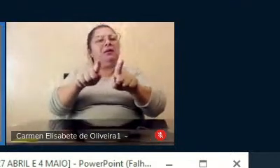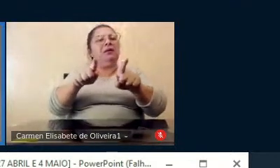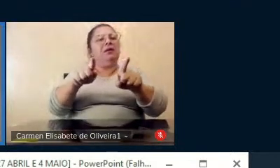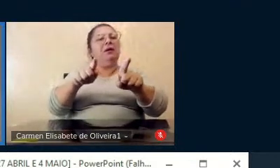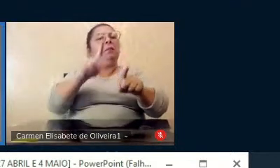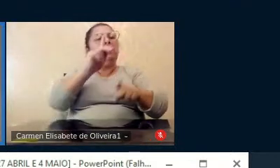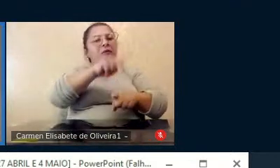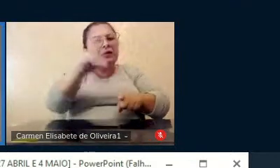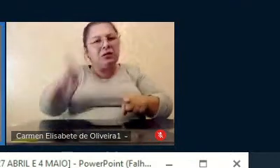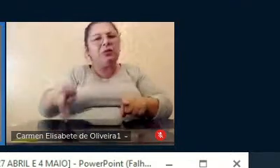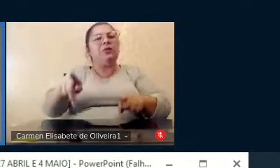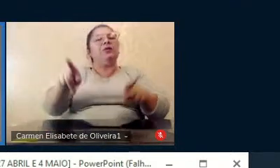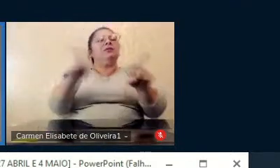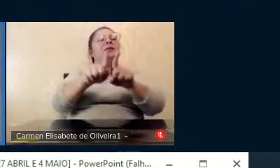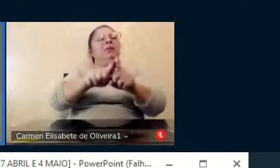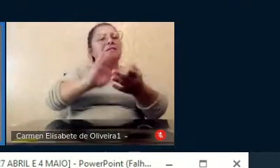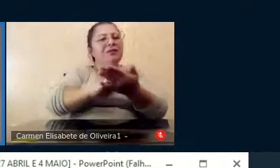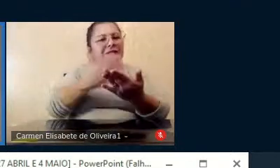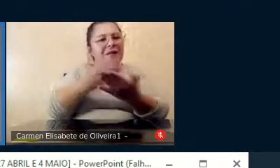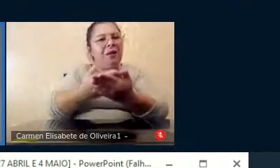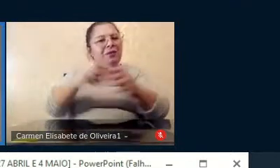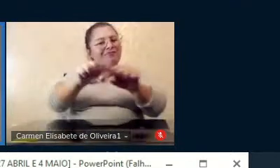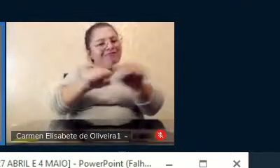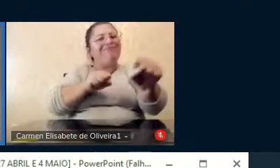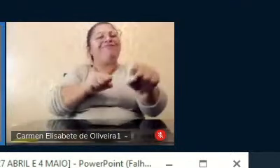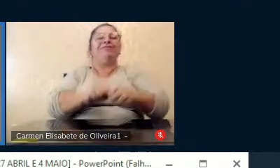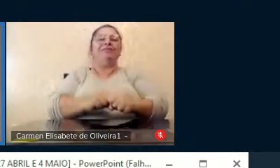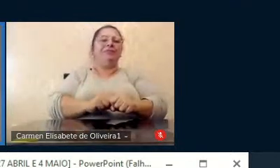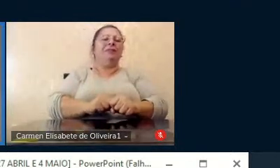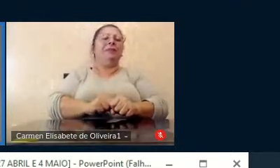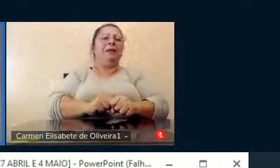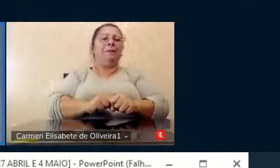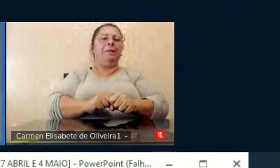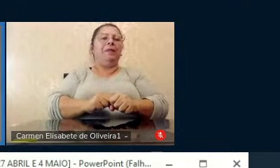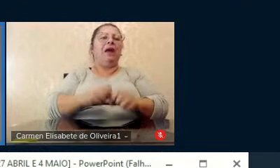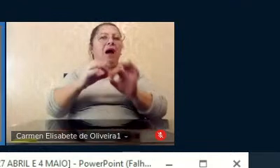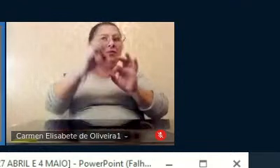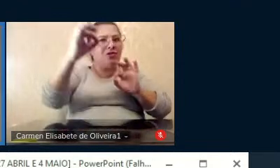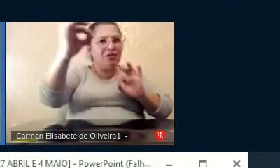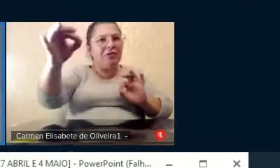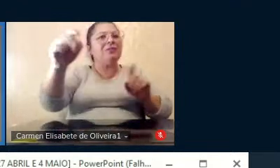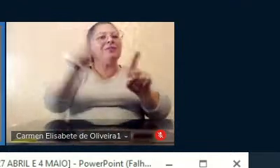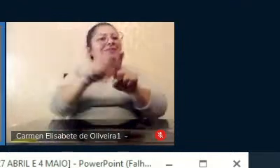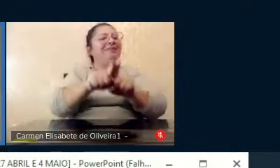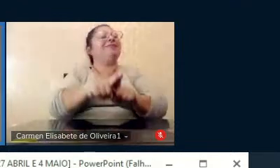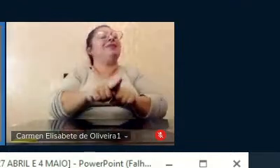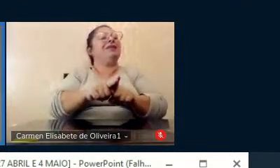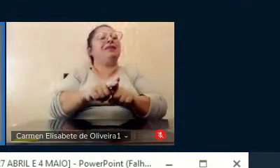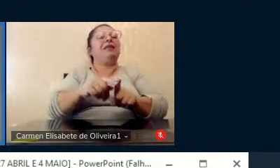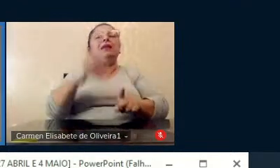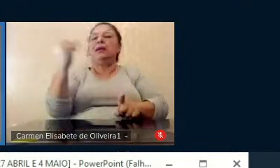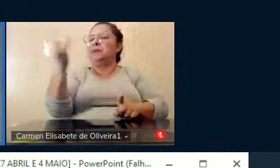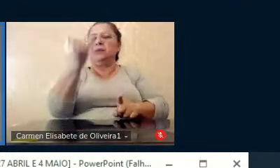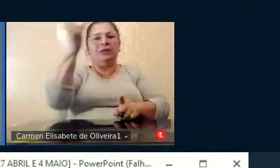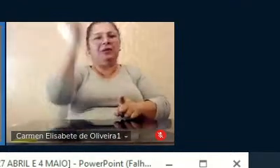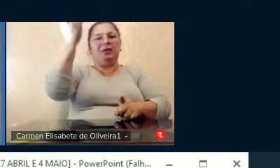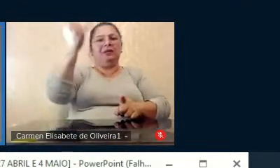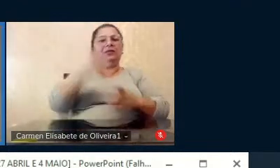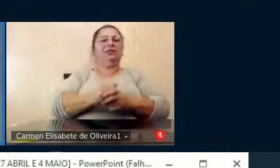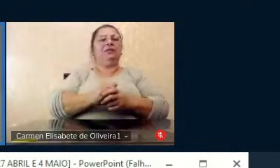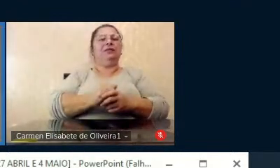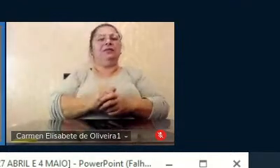de professores e formação de intérpretes à distância. A UniOeste oferece isso por meio do